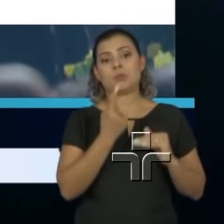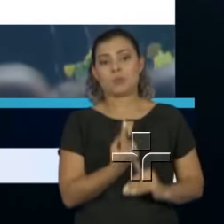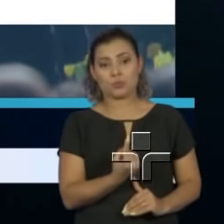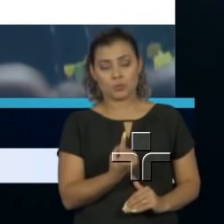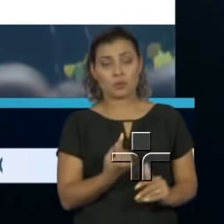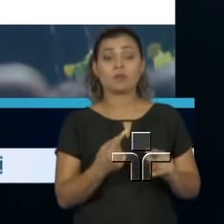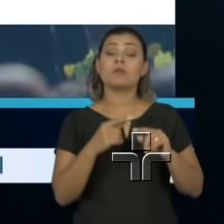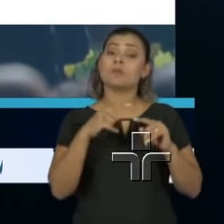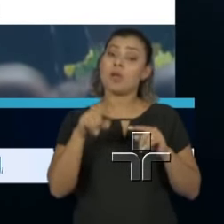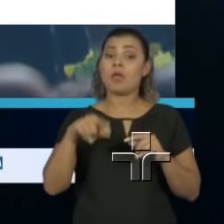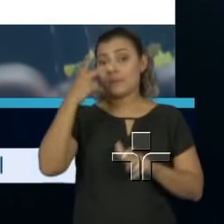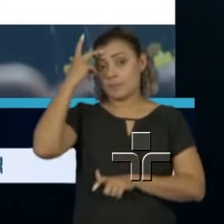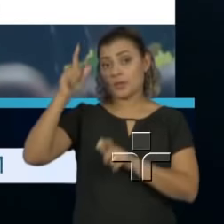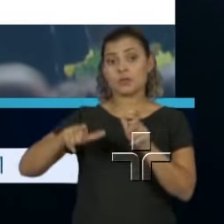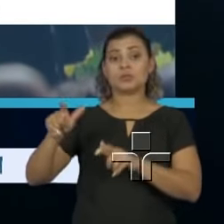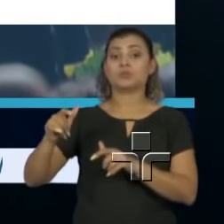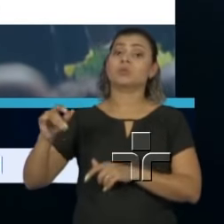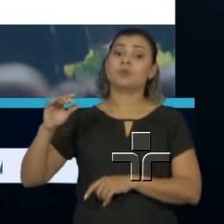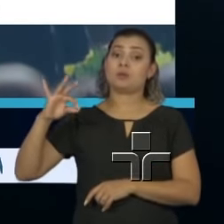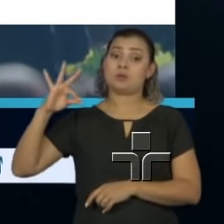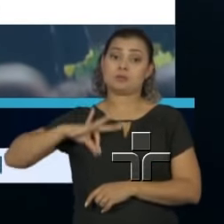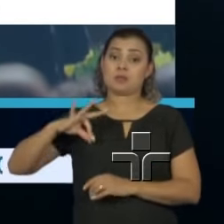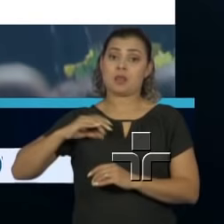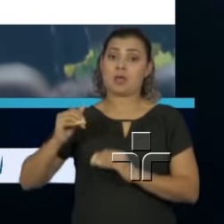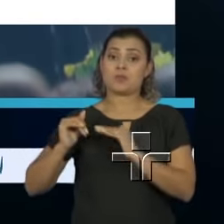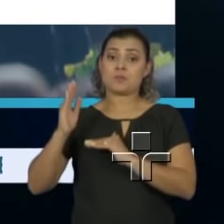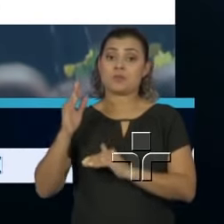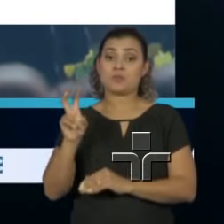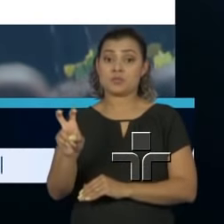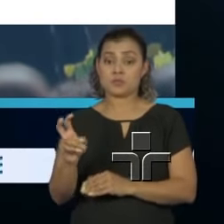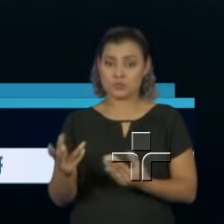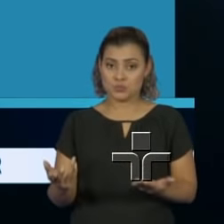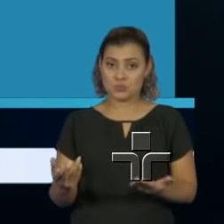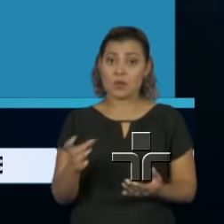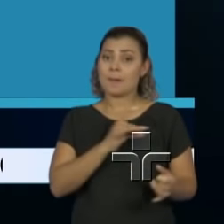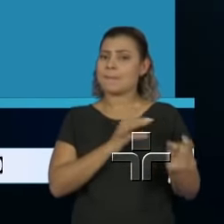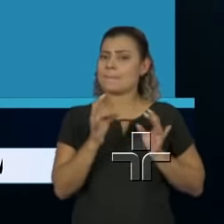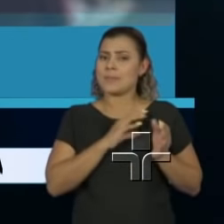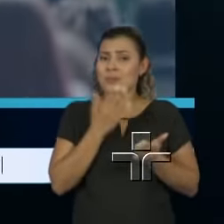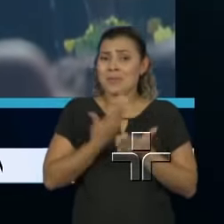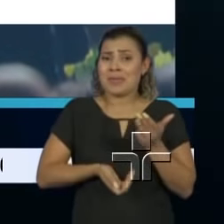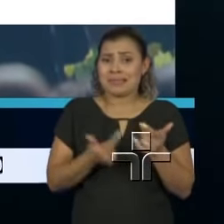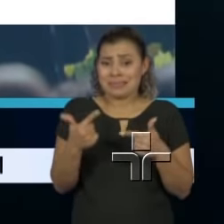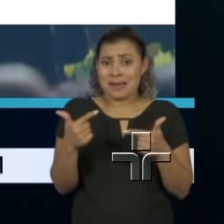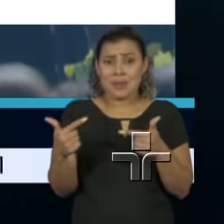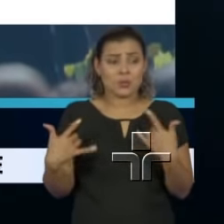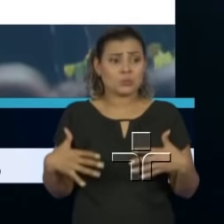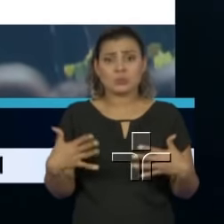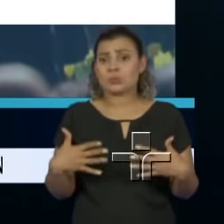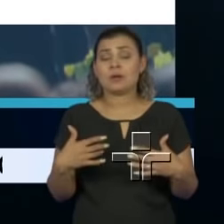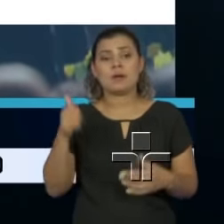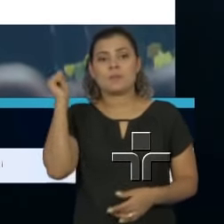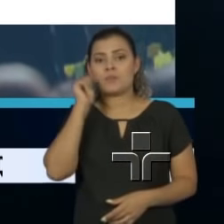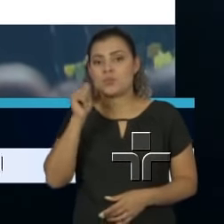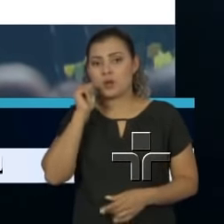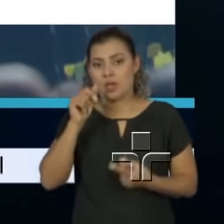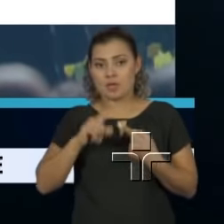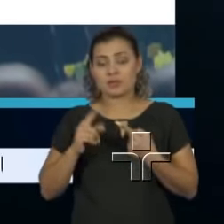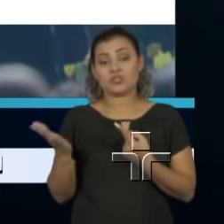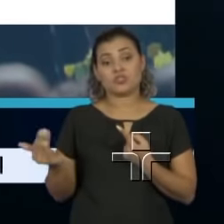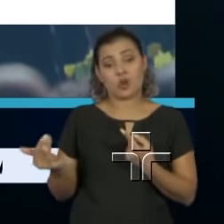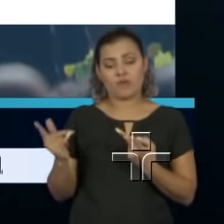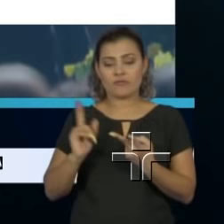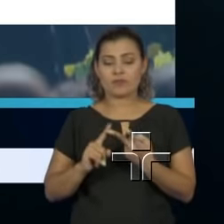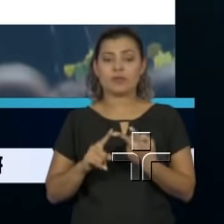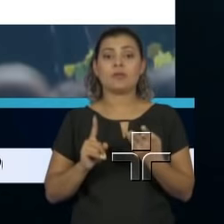bem acima de quem recebe mais de 5 salários mínimos. O medo de perder o emprego é maior entre as mulheres, os mais jovens